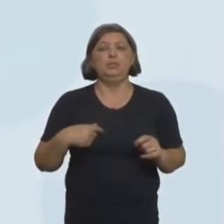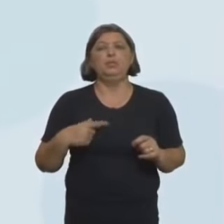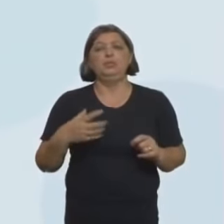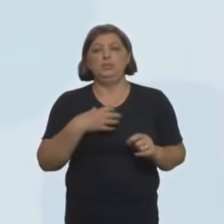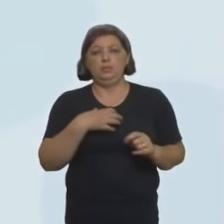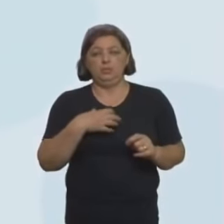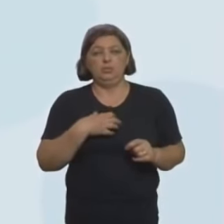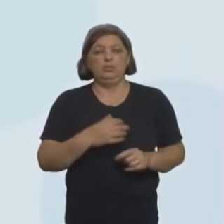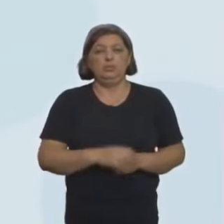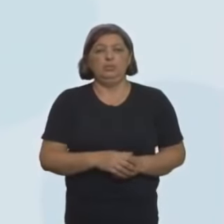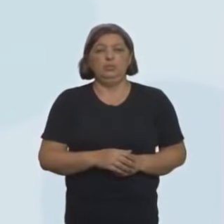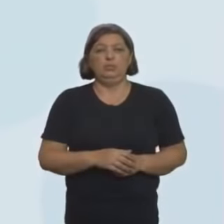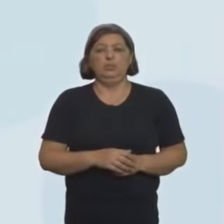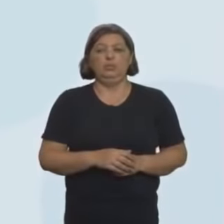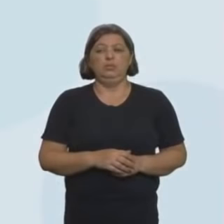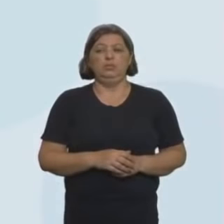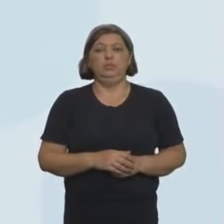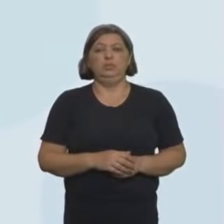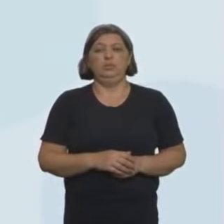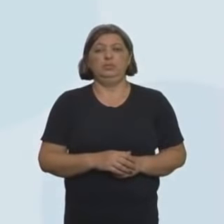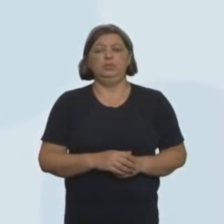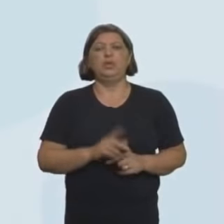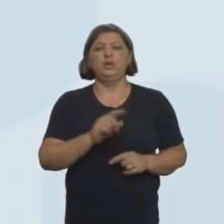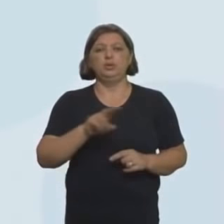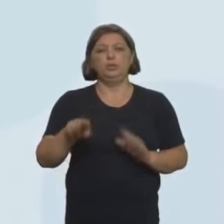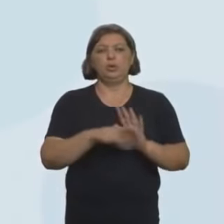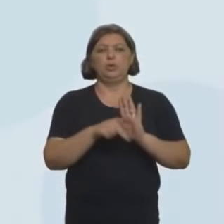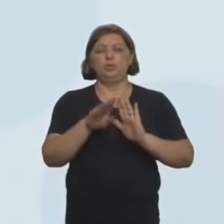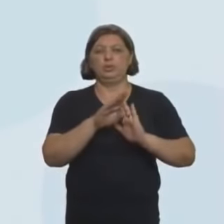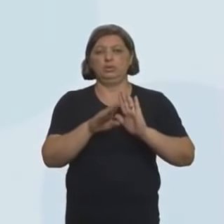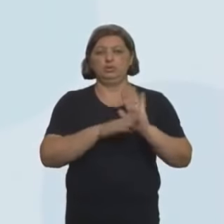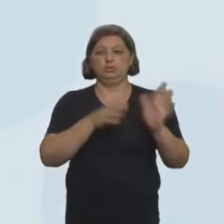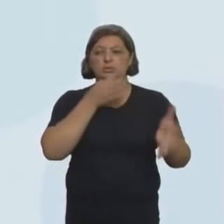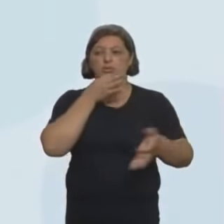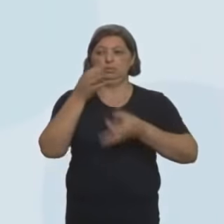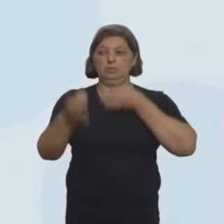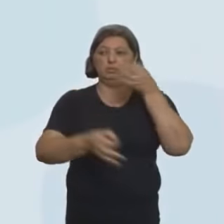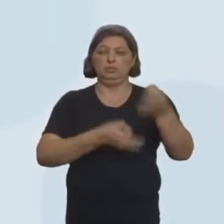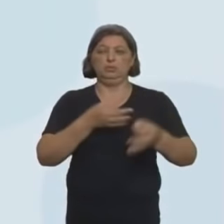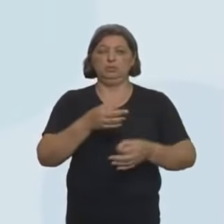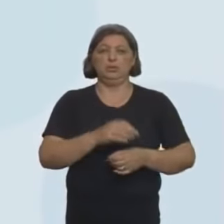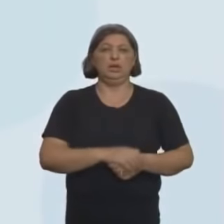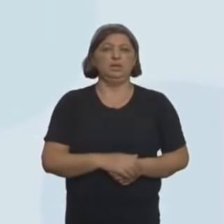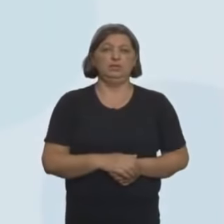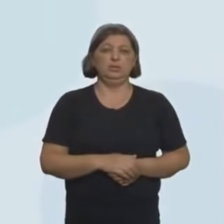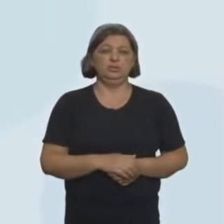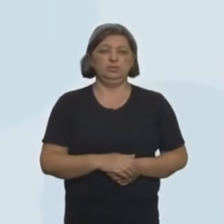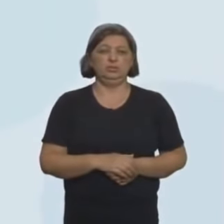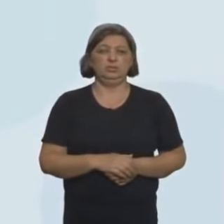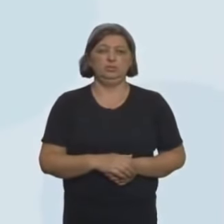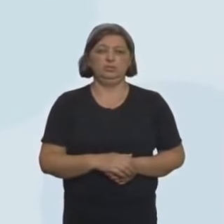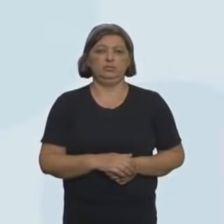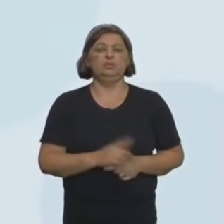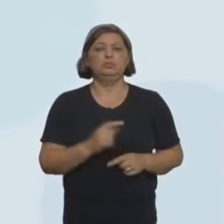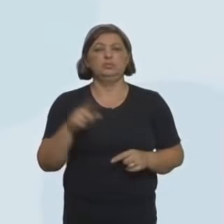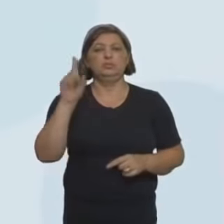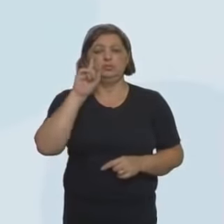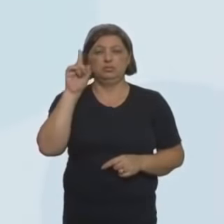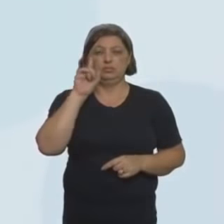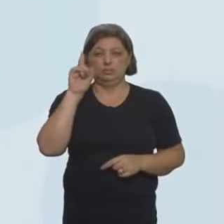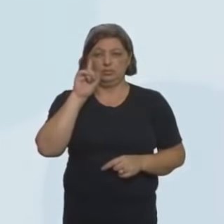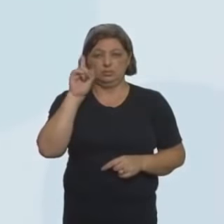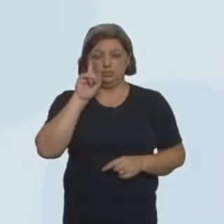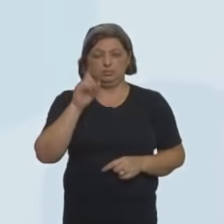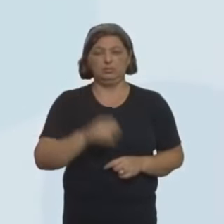situações que eu chamo, a gente chama no programa situações hipotéticas. Então, trazem muitas situações do cotidiano deles para que eles